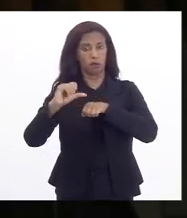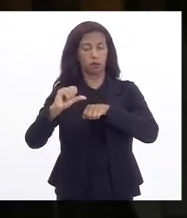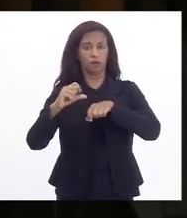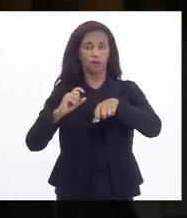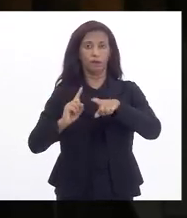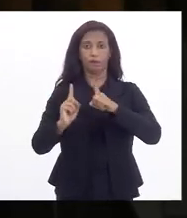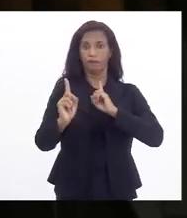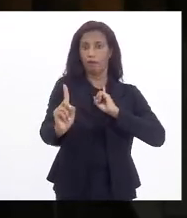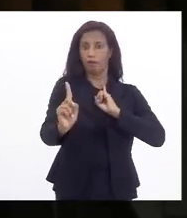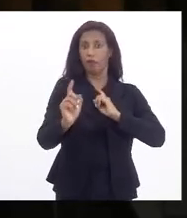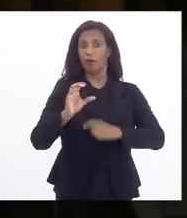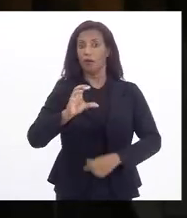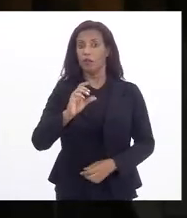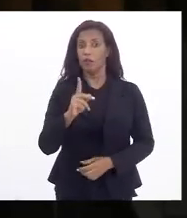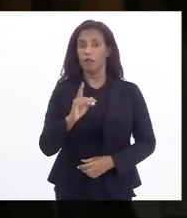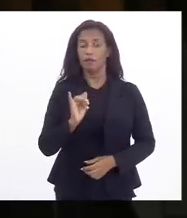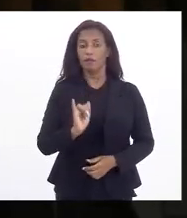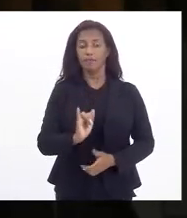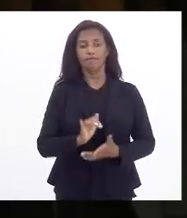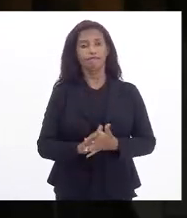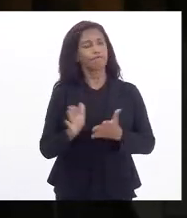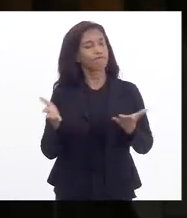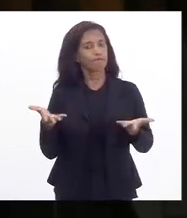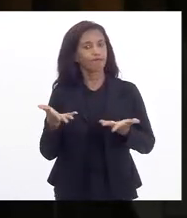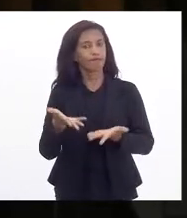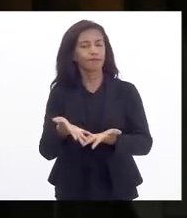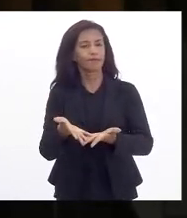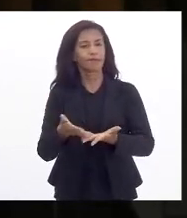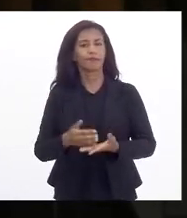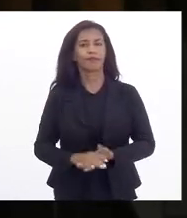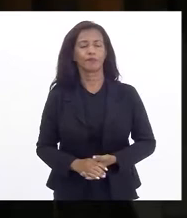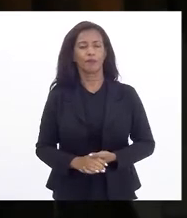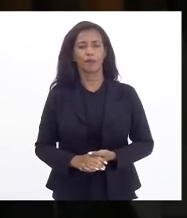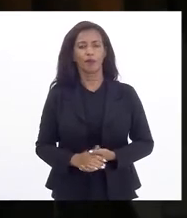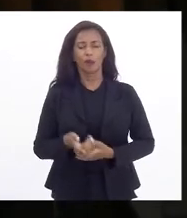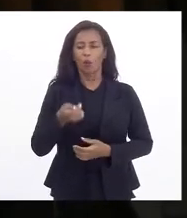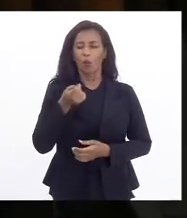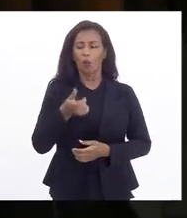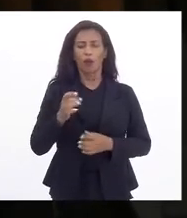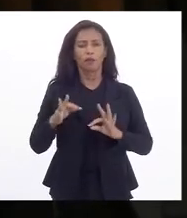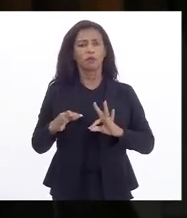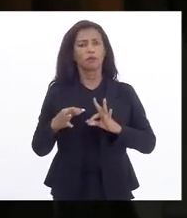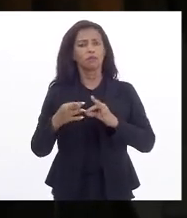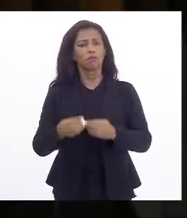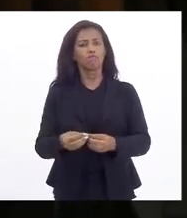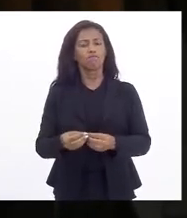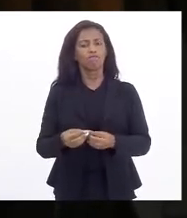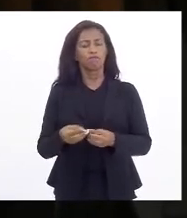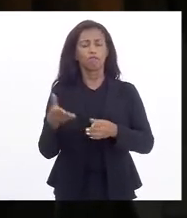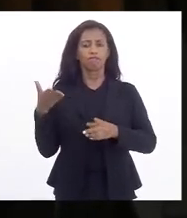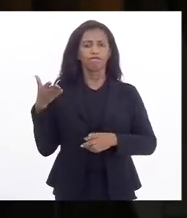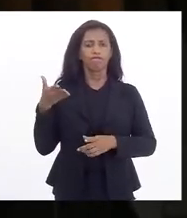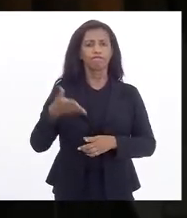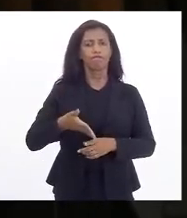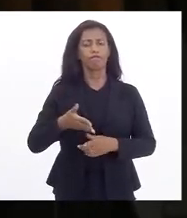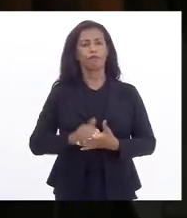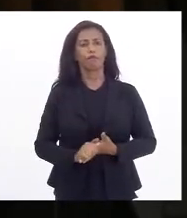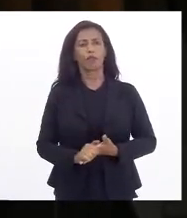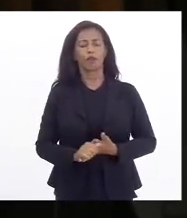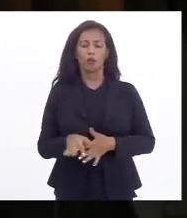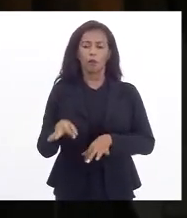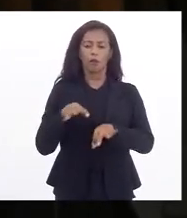e não foi uma CPI praticamente quase toda efetivada